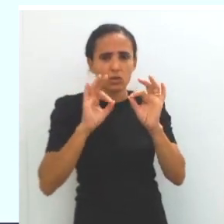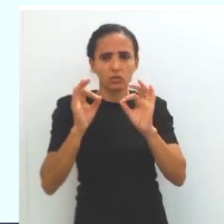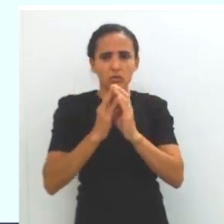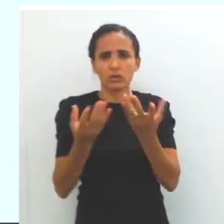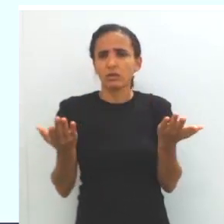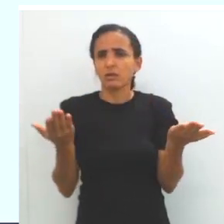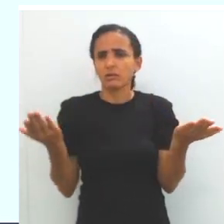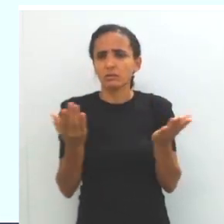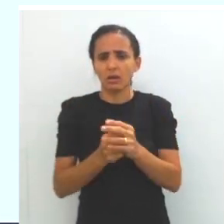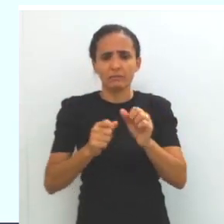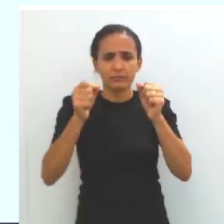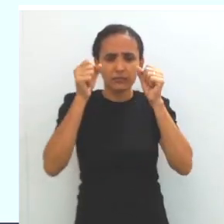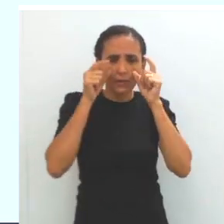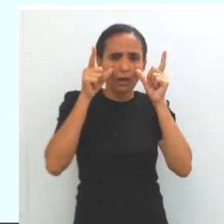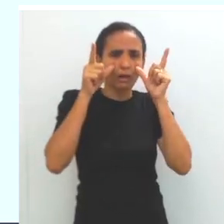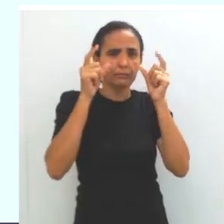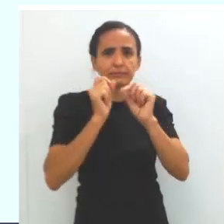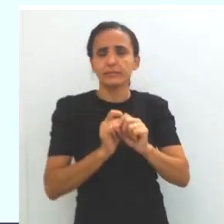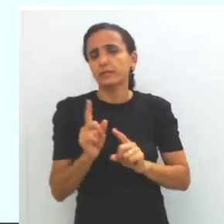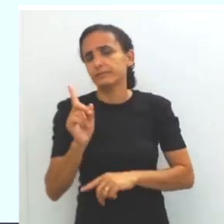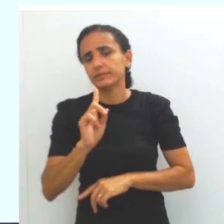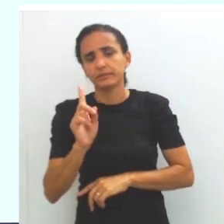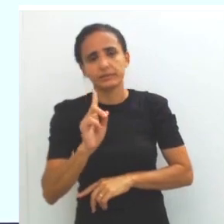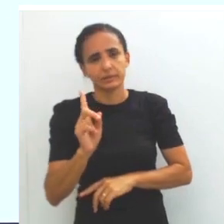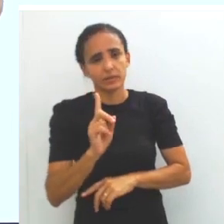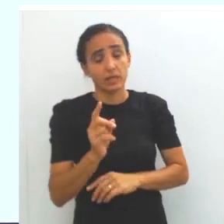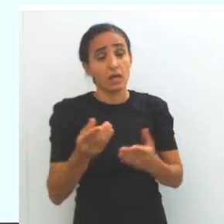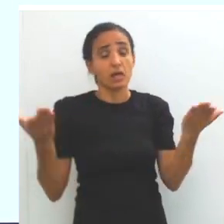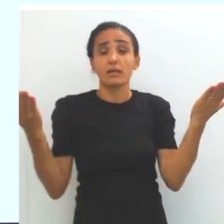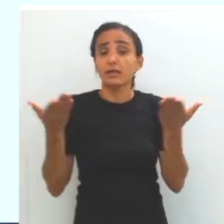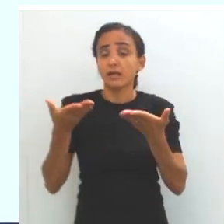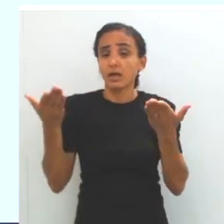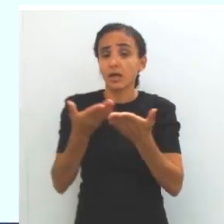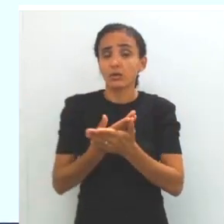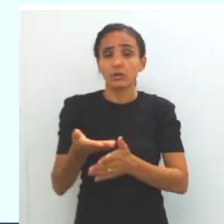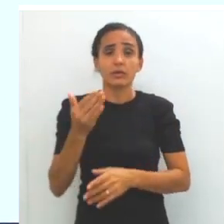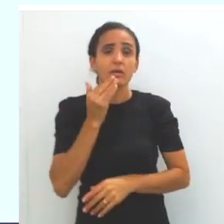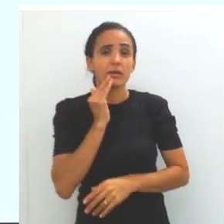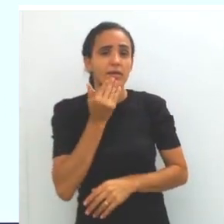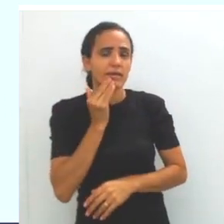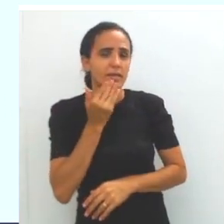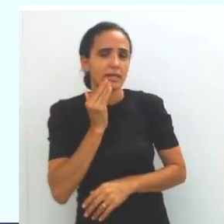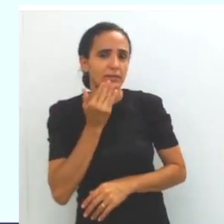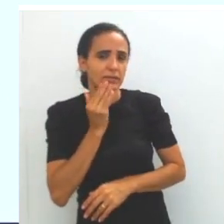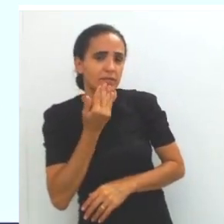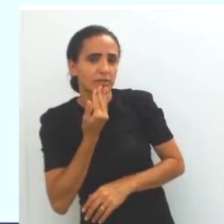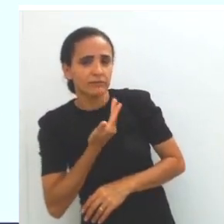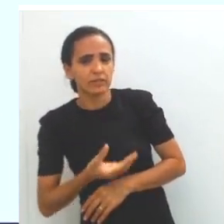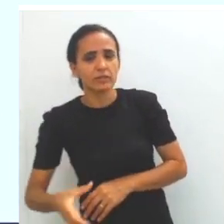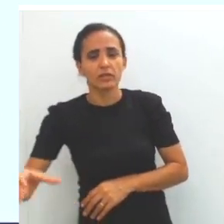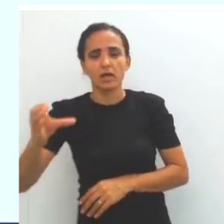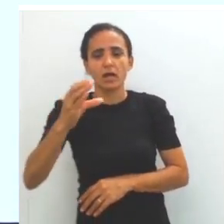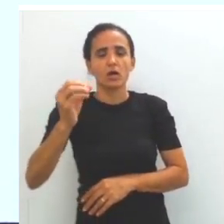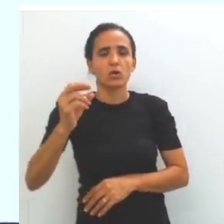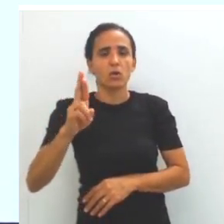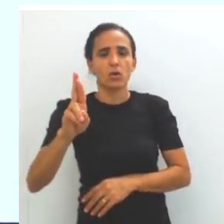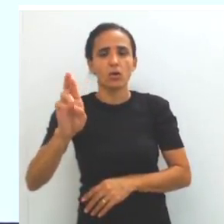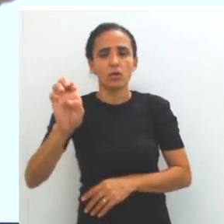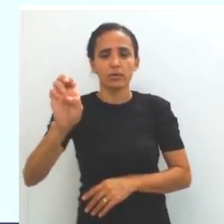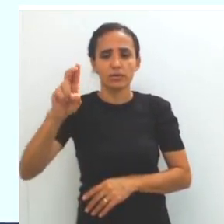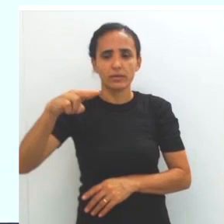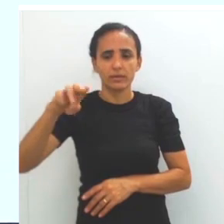astigmatismo, ele não tem nada a ver com o tamanho do globo ocular. Neste caso, é um defeito da córnea,